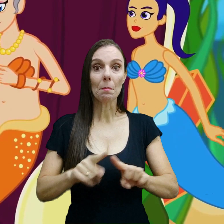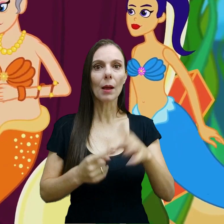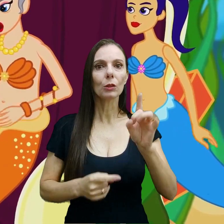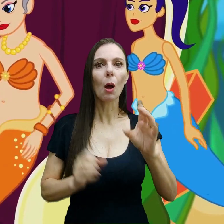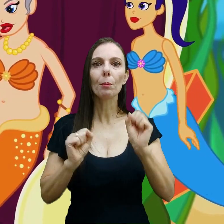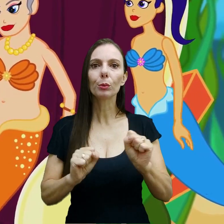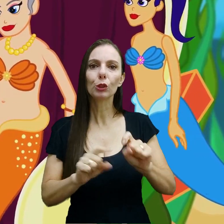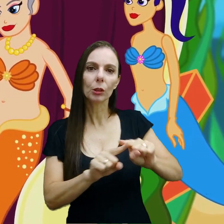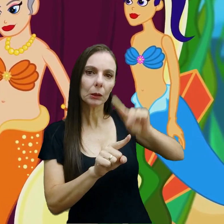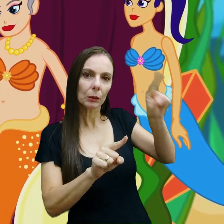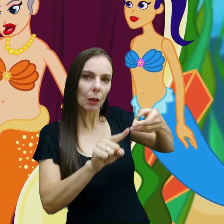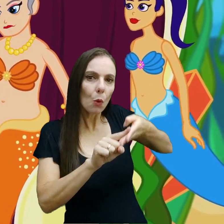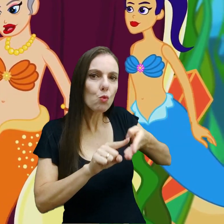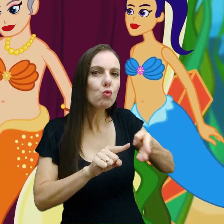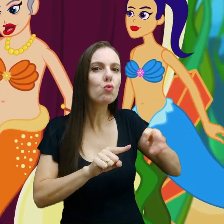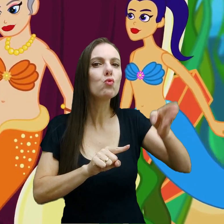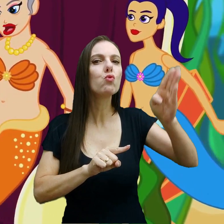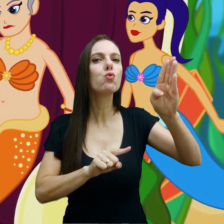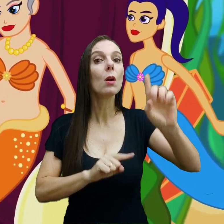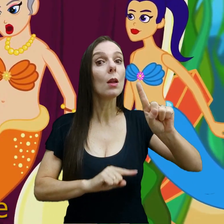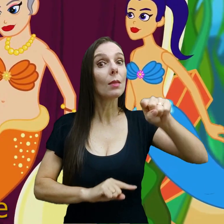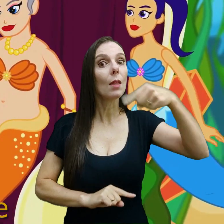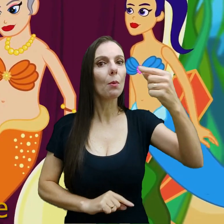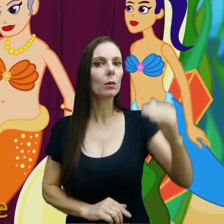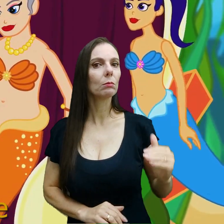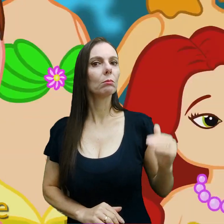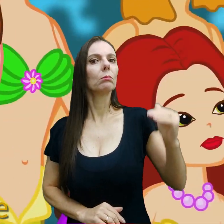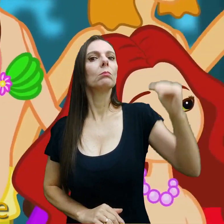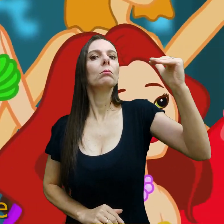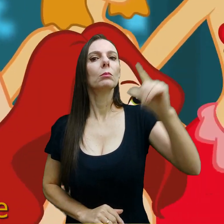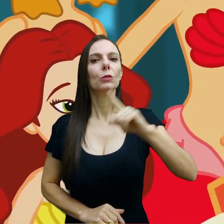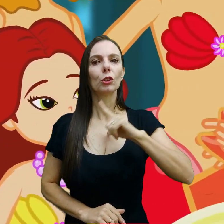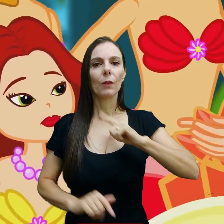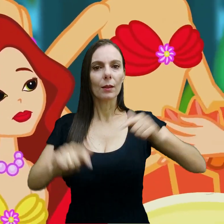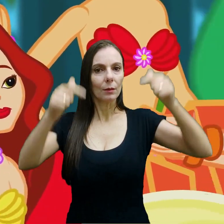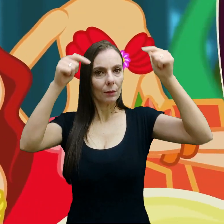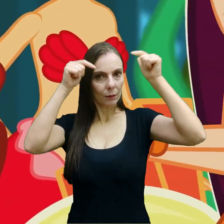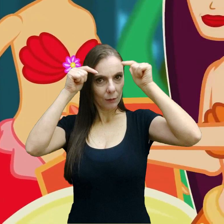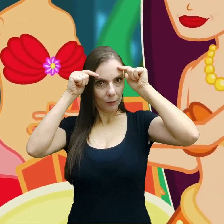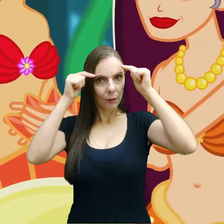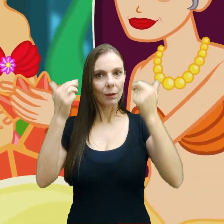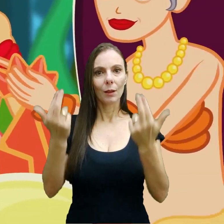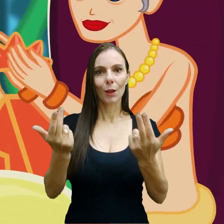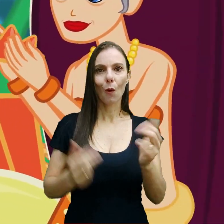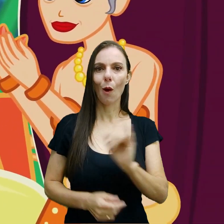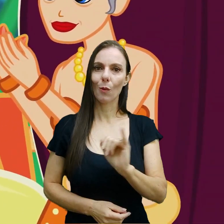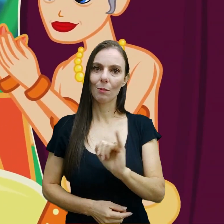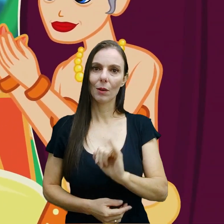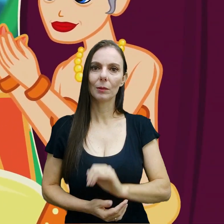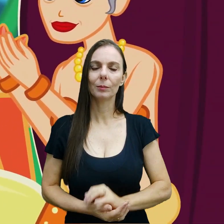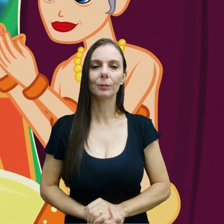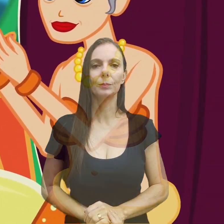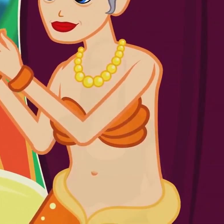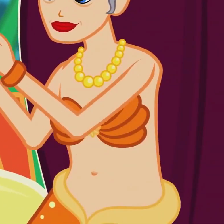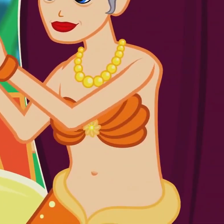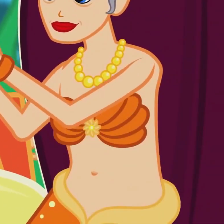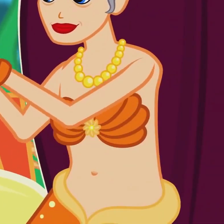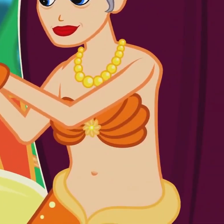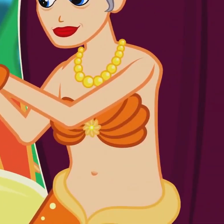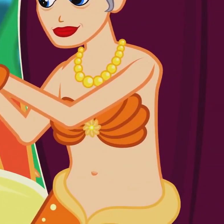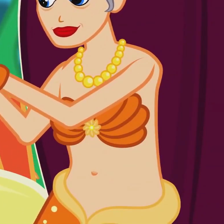portão do fundo do mar e subir acima do mar depois que ela crescesse e tivesse uma coroa, como suas